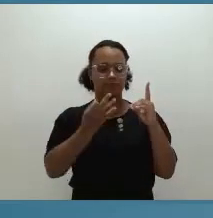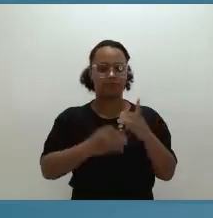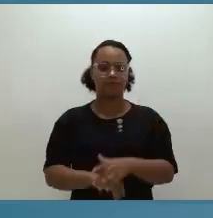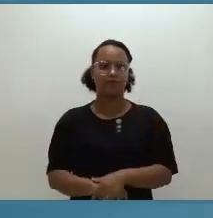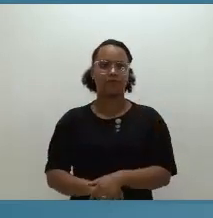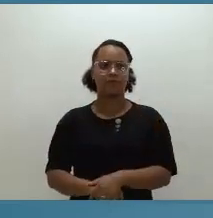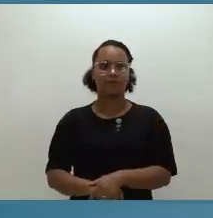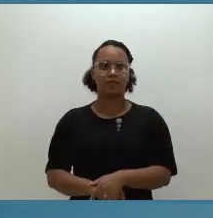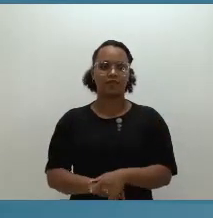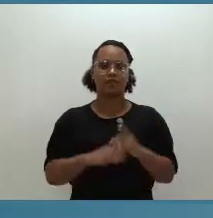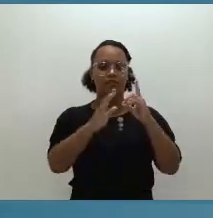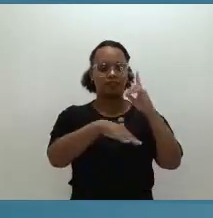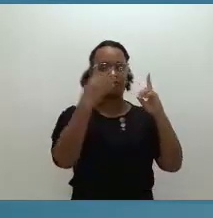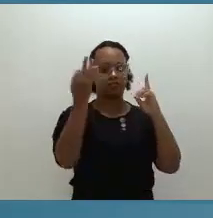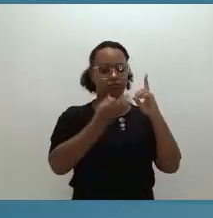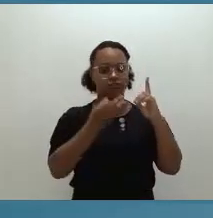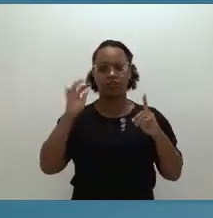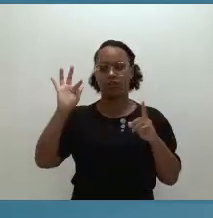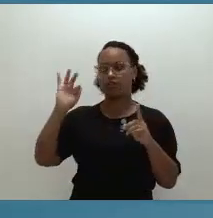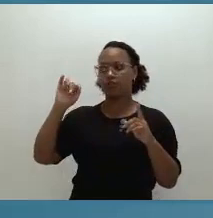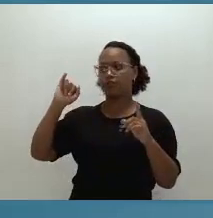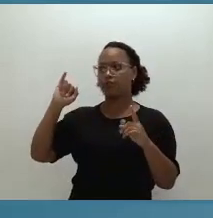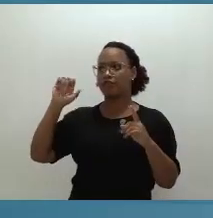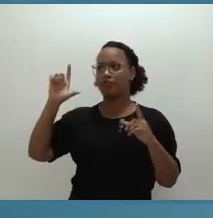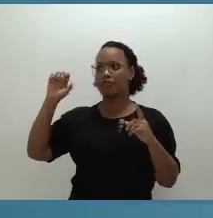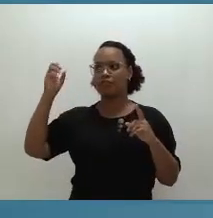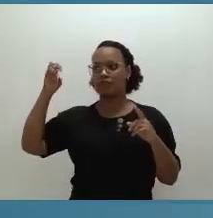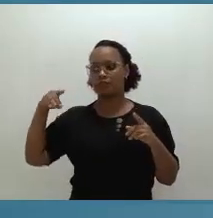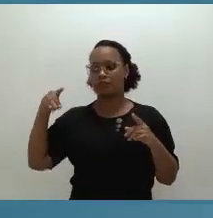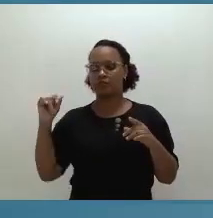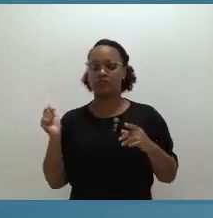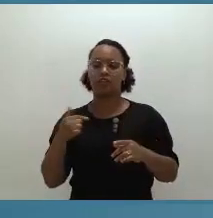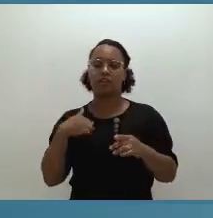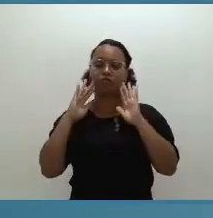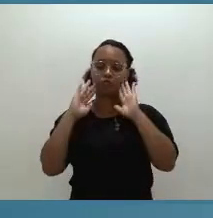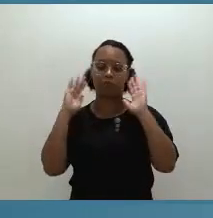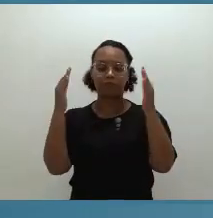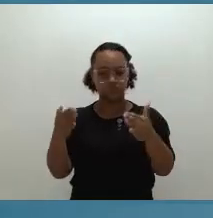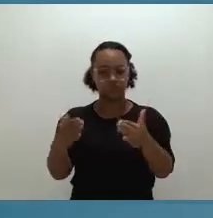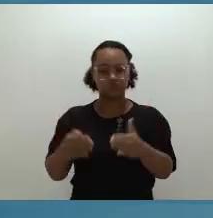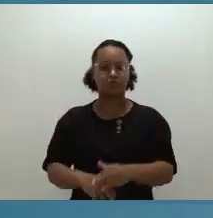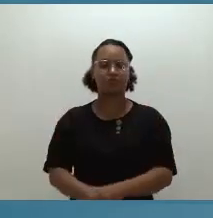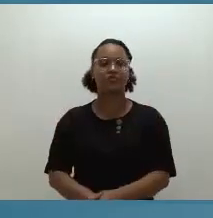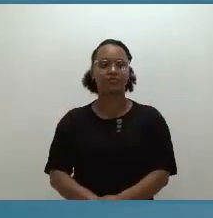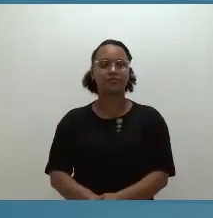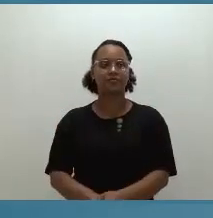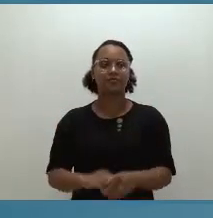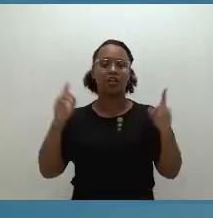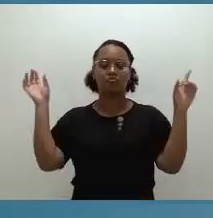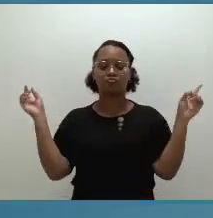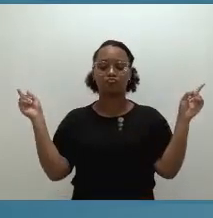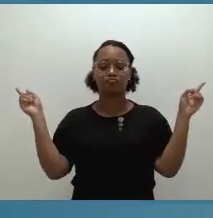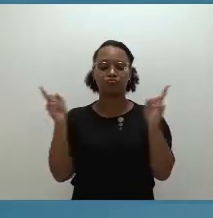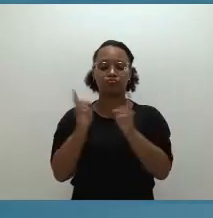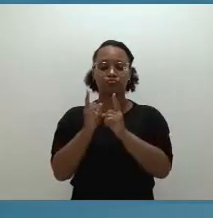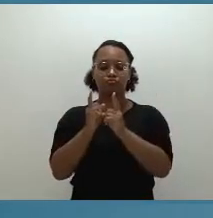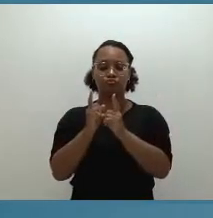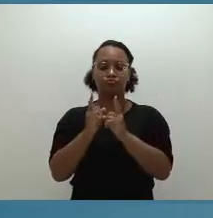Desembargadora Filomena. Eu não vou perguntar, porque tudo já